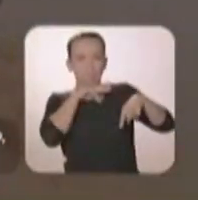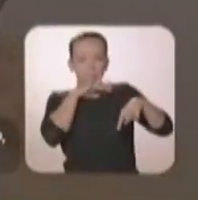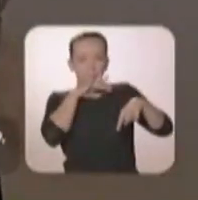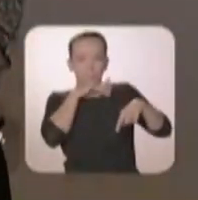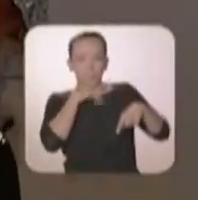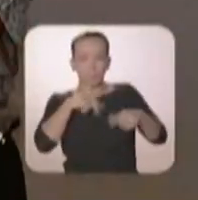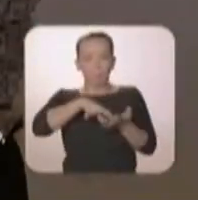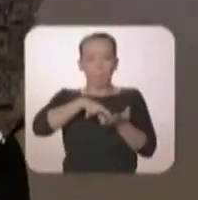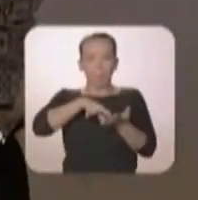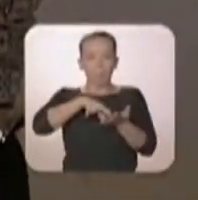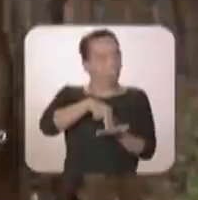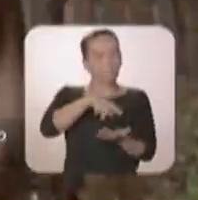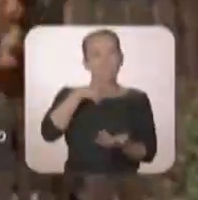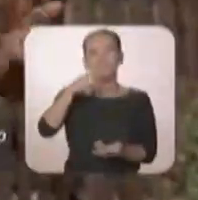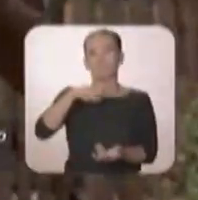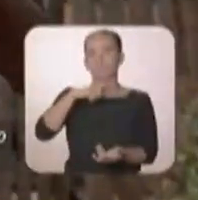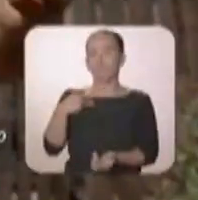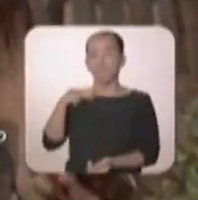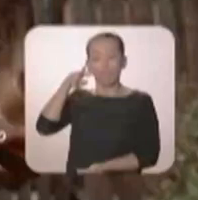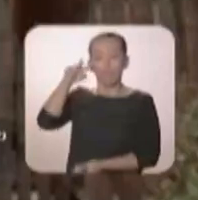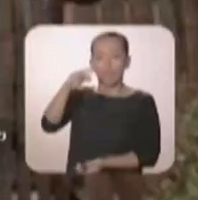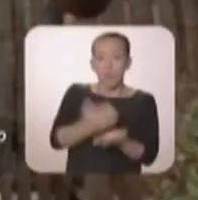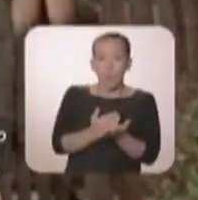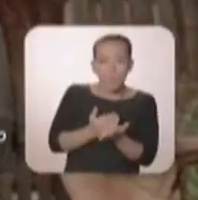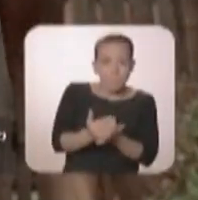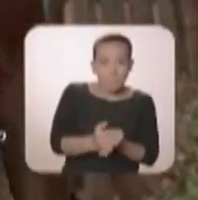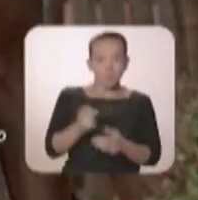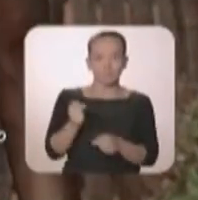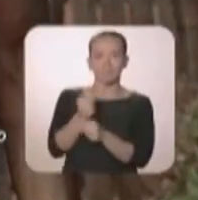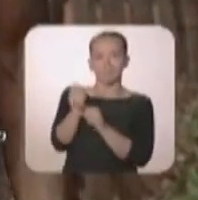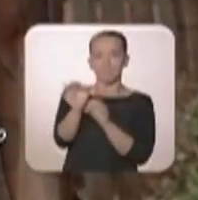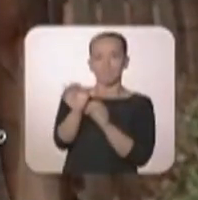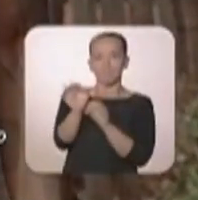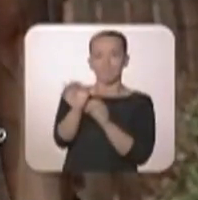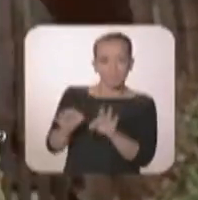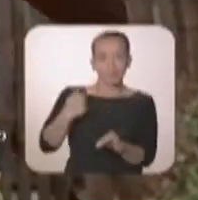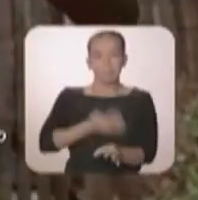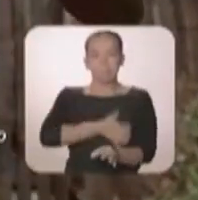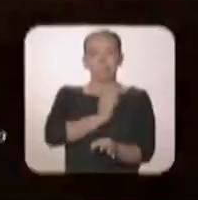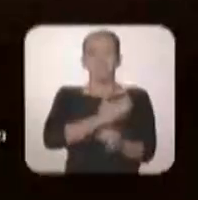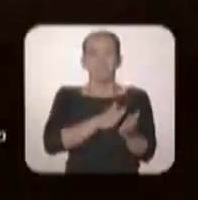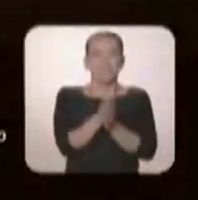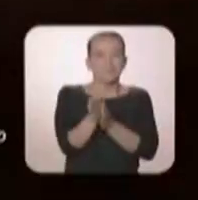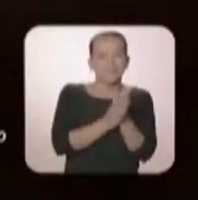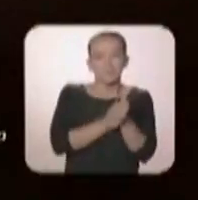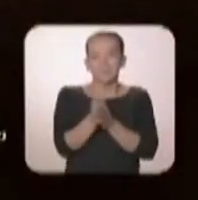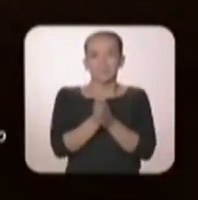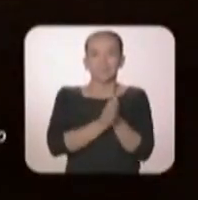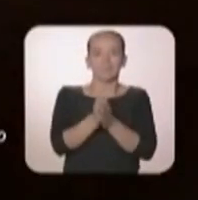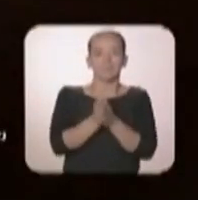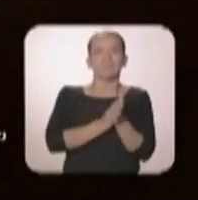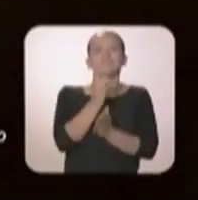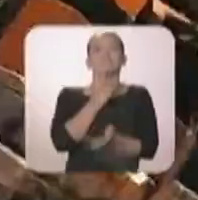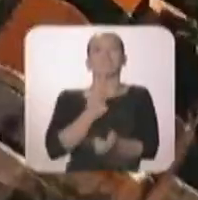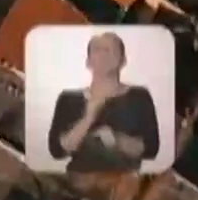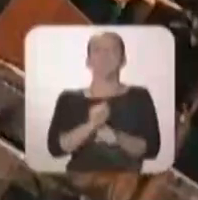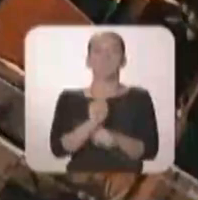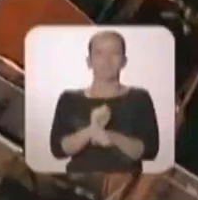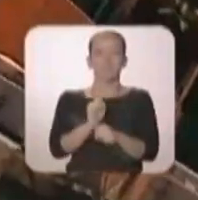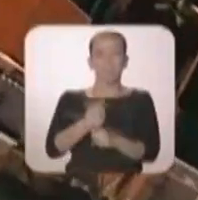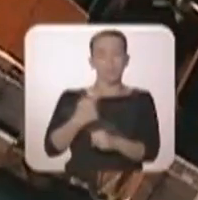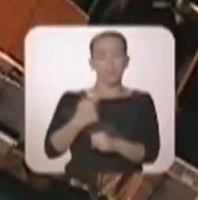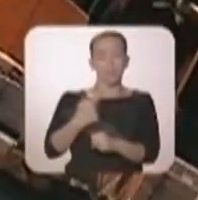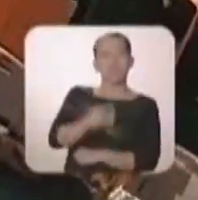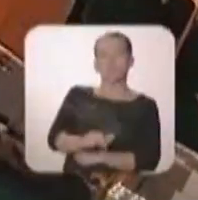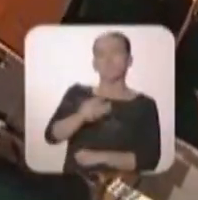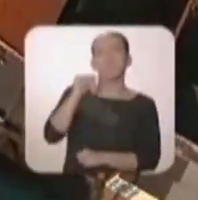porque você ficava atolada. Mas não via a hora de começar essa obra, entendeu? O coração ficava assim, ó. Nem esperando. Pensávamos